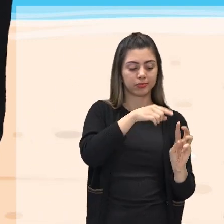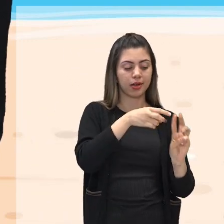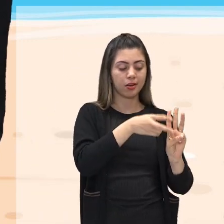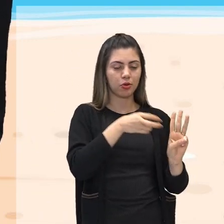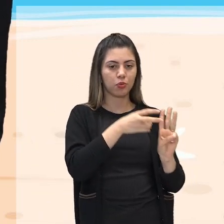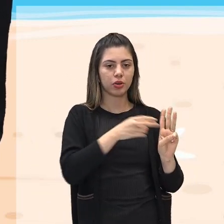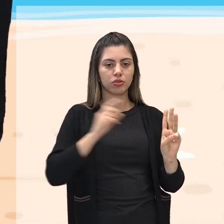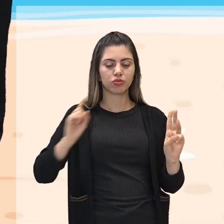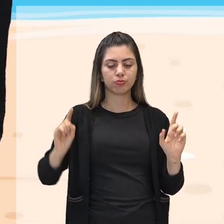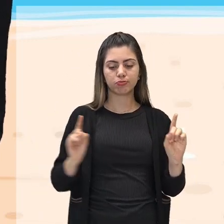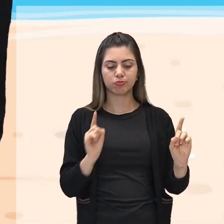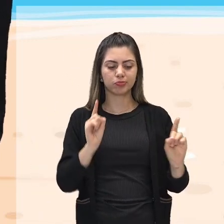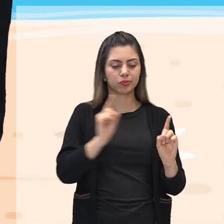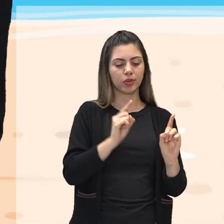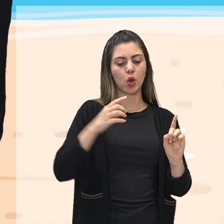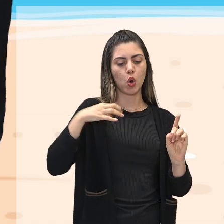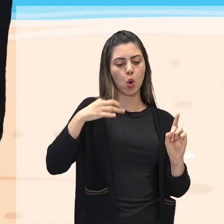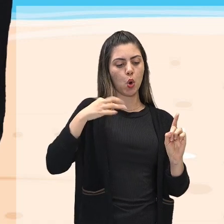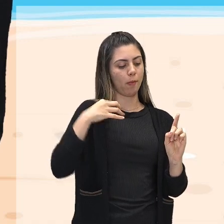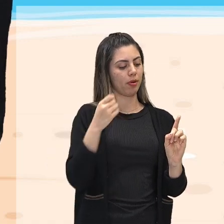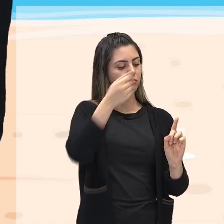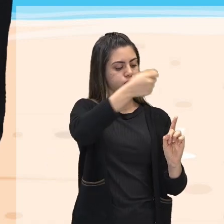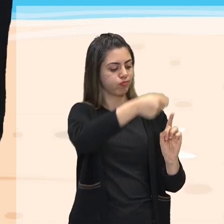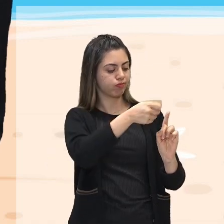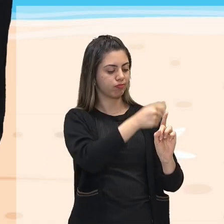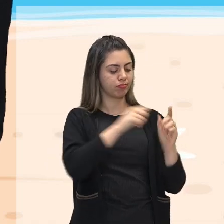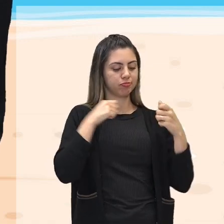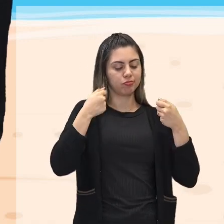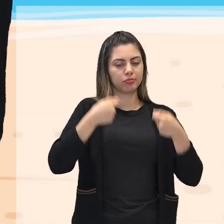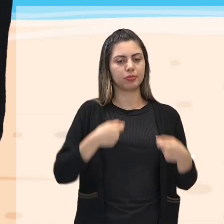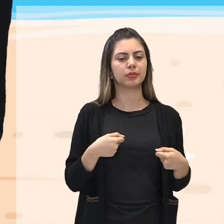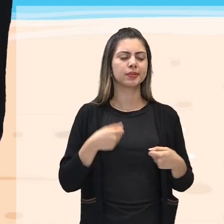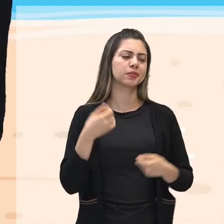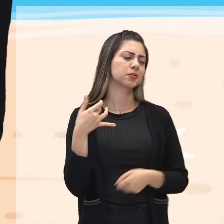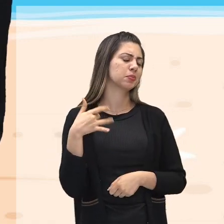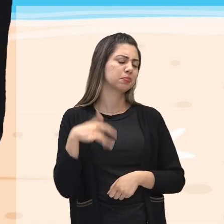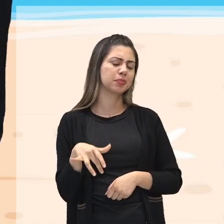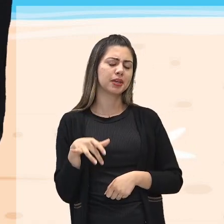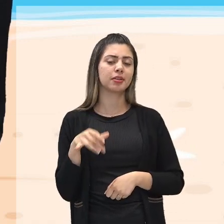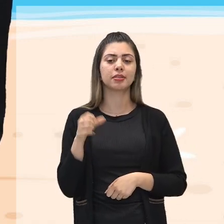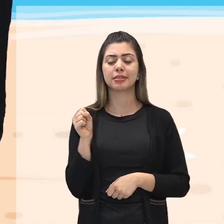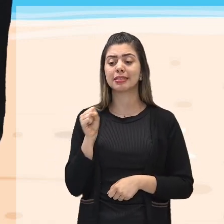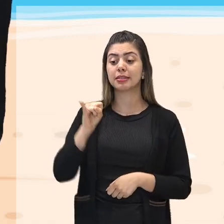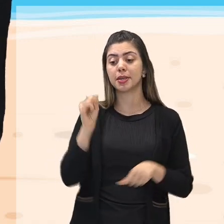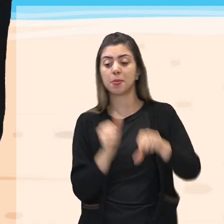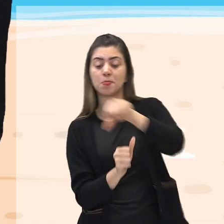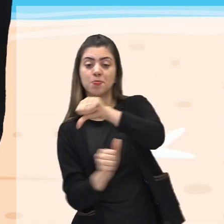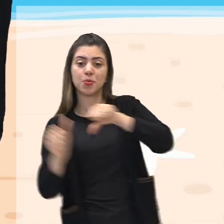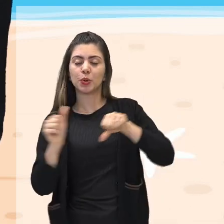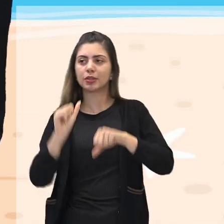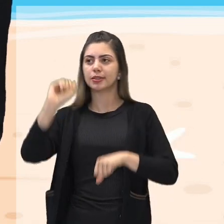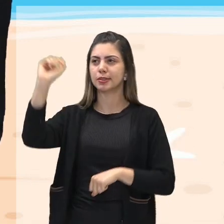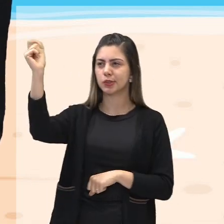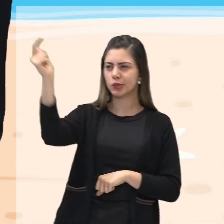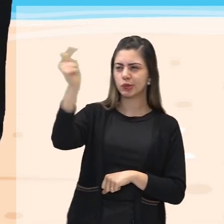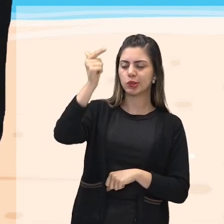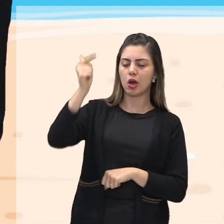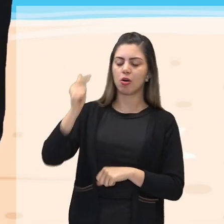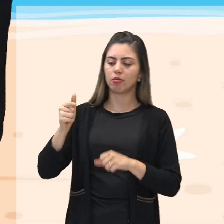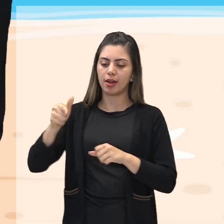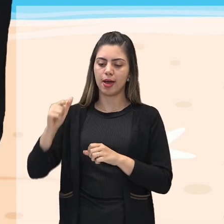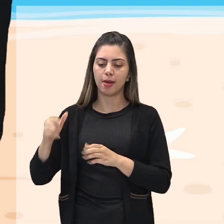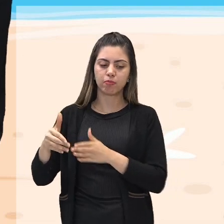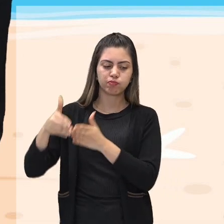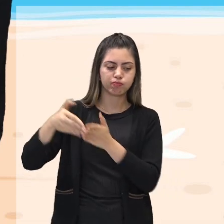índio. Que pena! Fosse uma manhã de sol, o índio tinha despido o